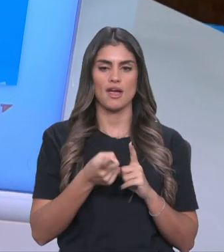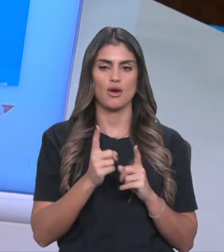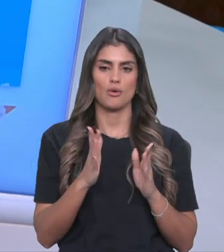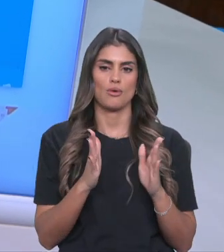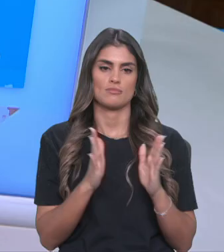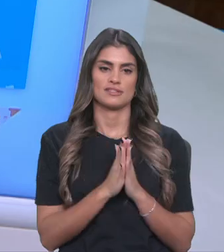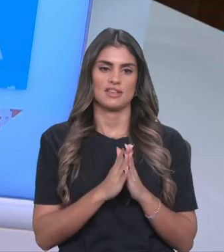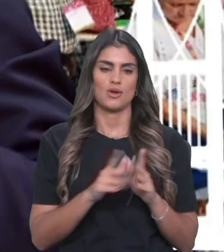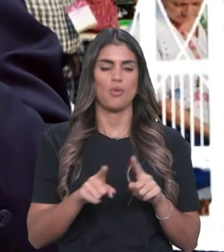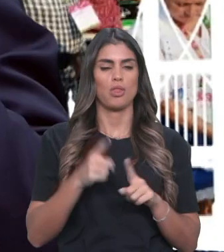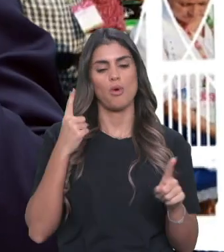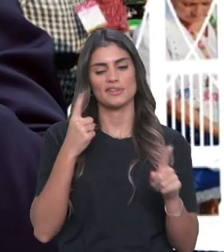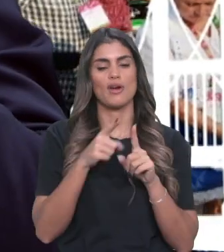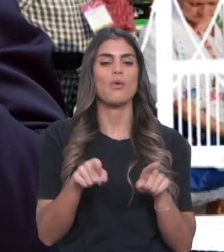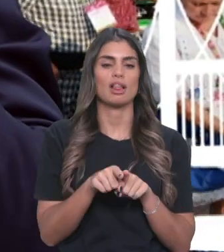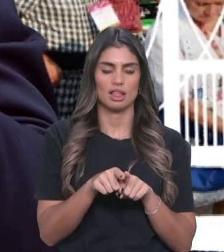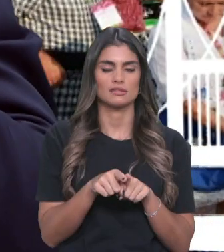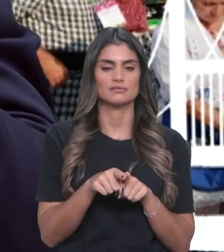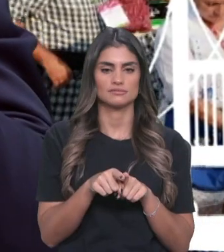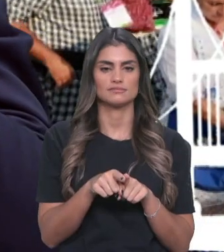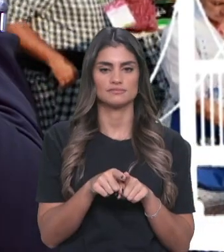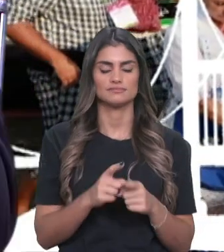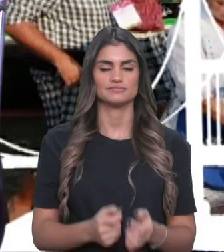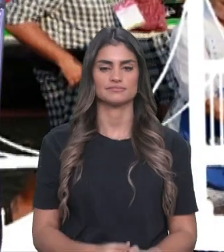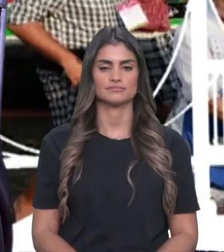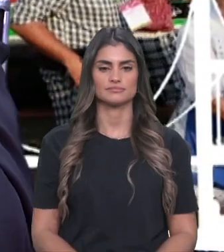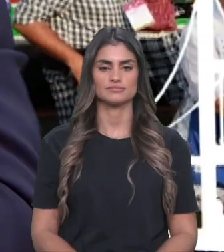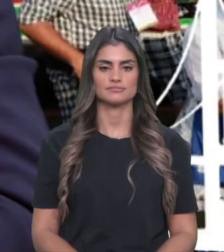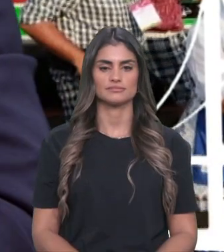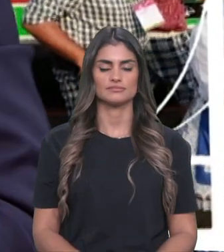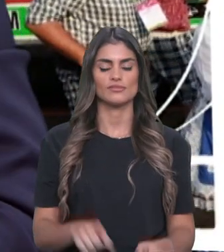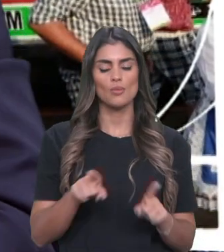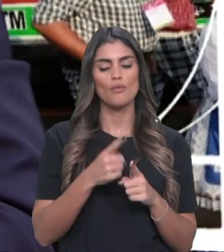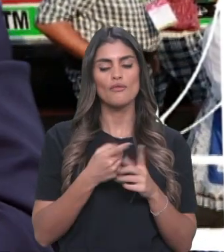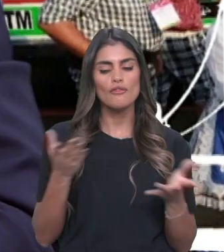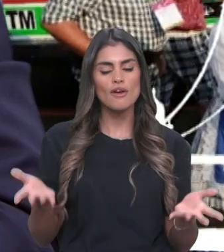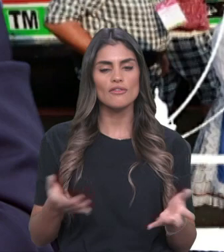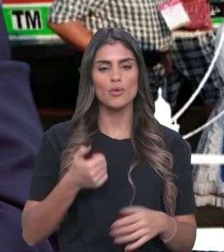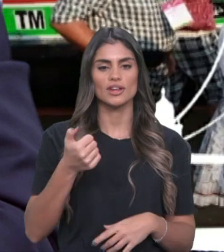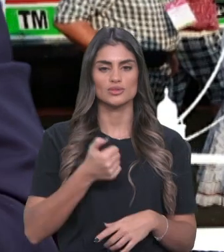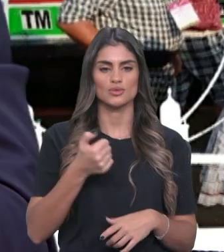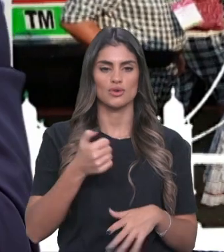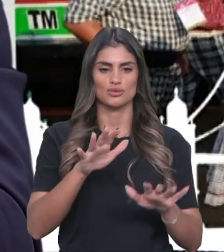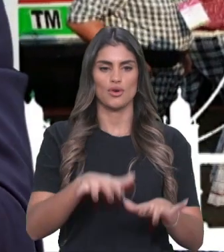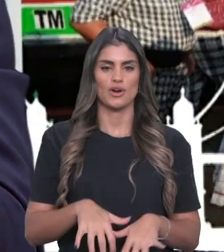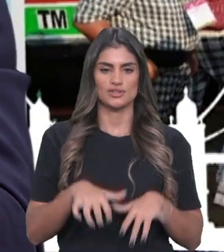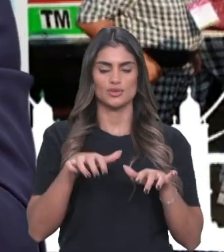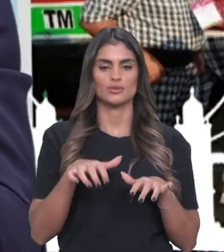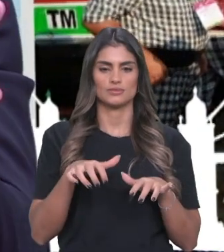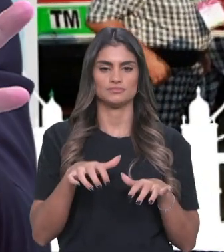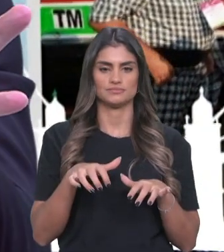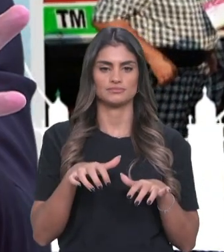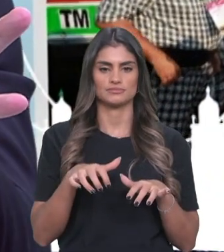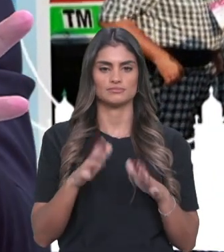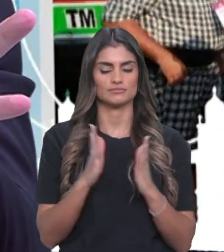se quisermos, e é esse também o impulso que este 5º Congresso Eucarístico quer ter, não deixando